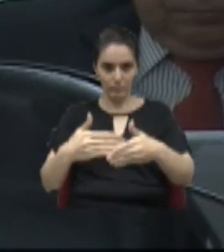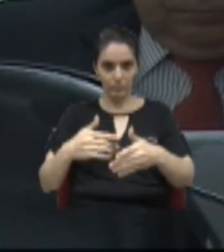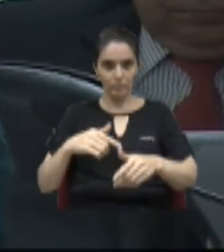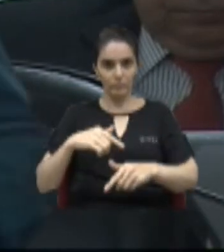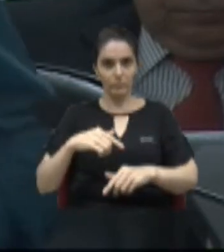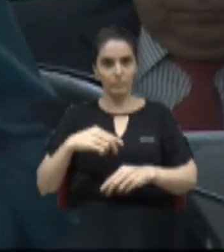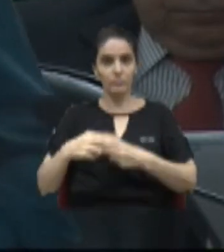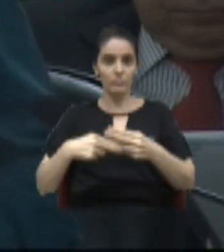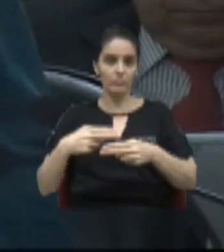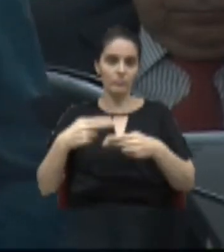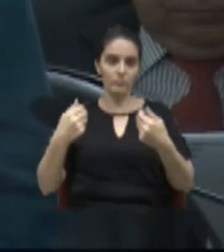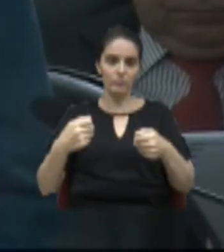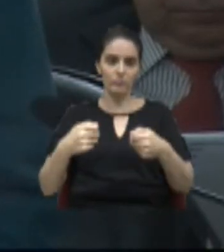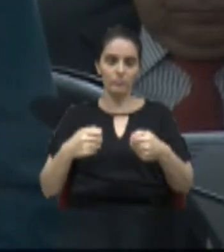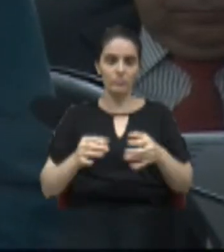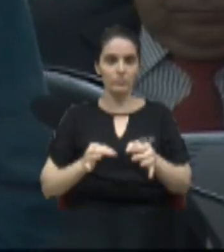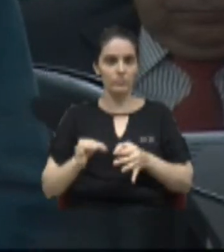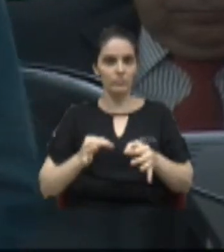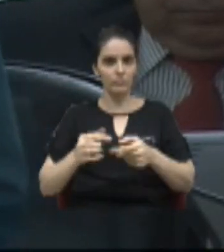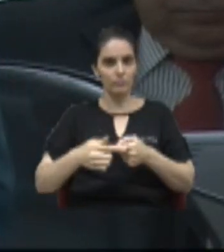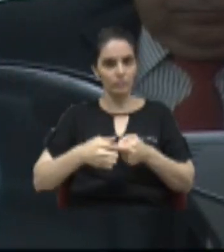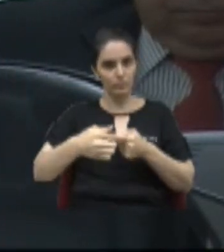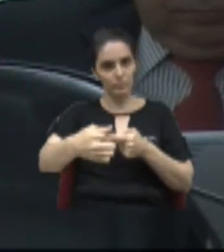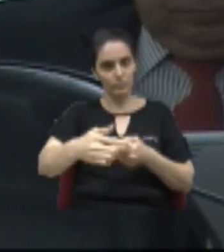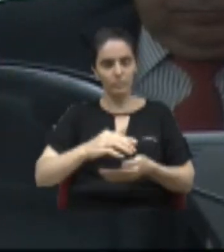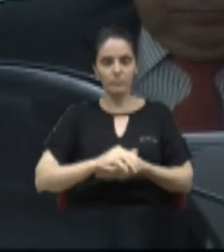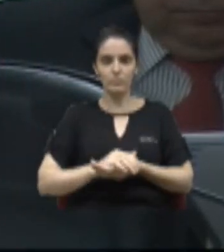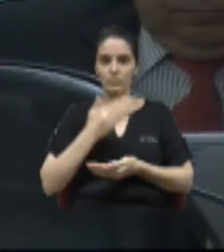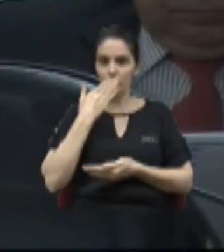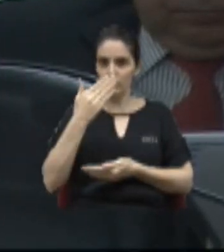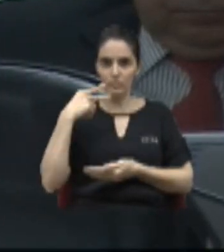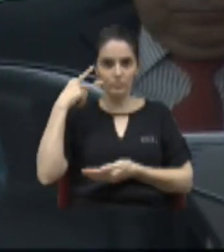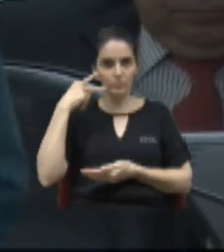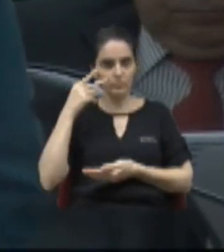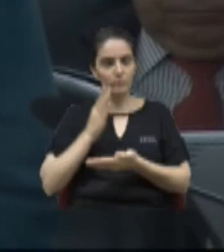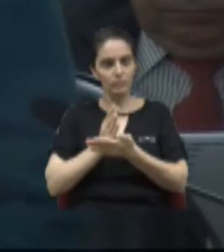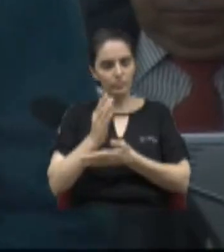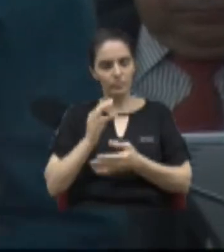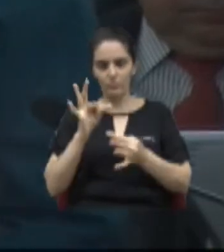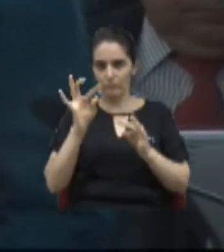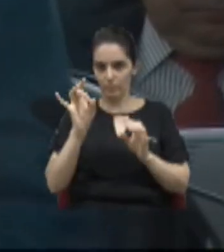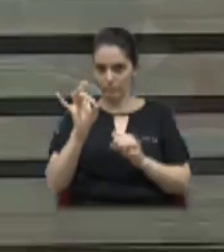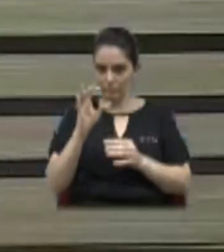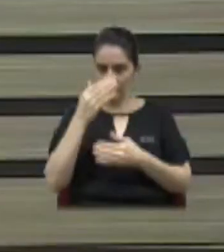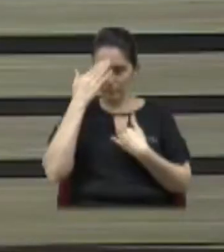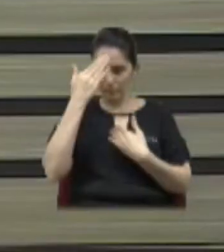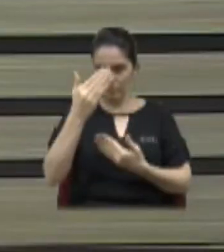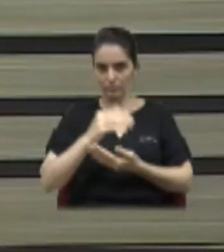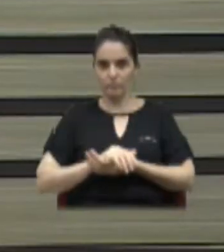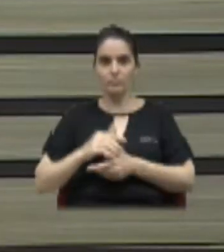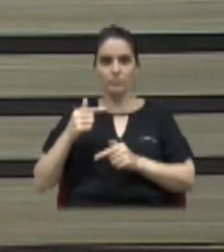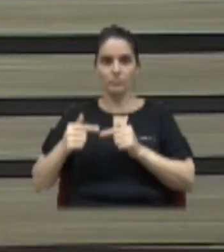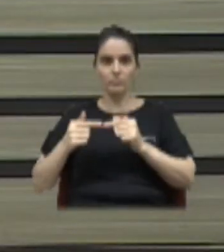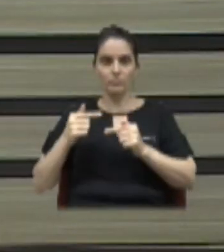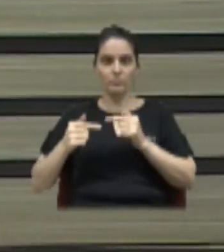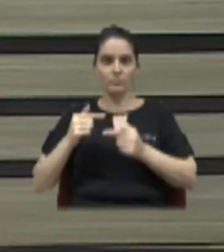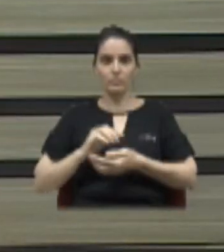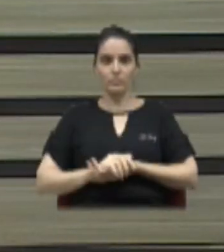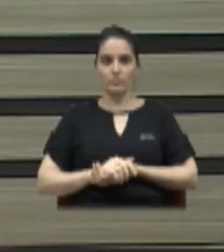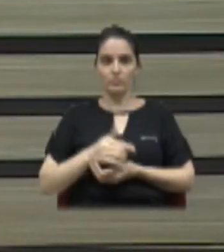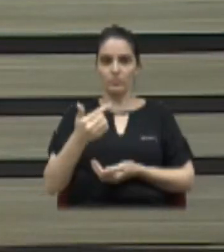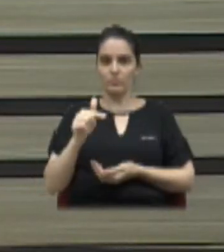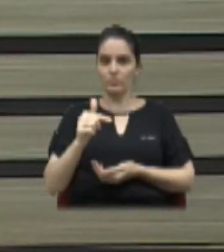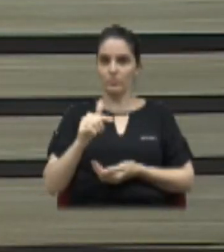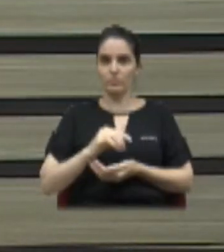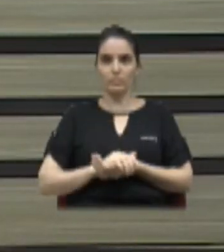aprovação desse outro projeto. É só pedir aos colegas vereadores a aprovação. Muito obrigado. Continua a discussão.